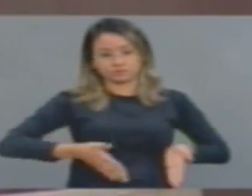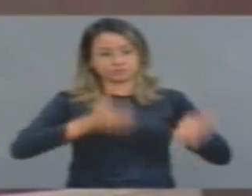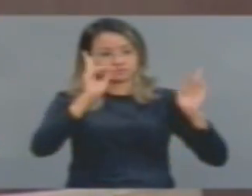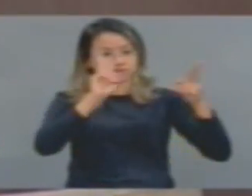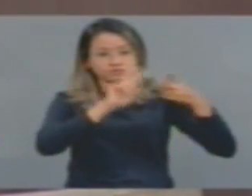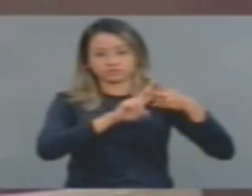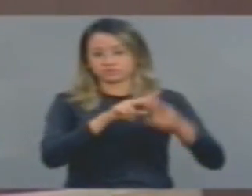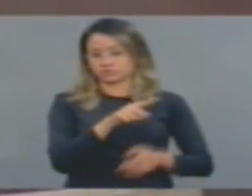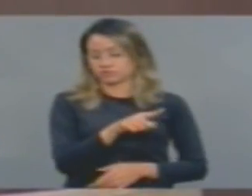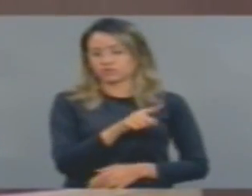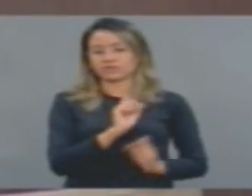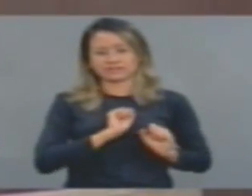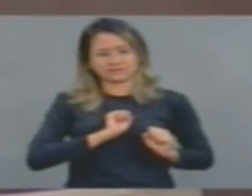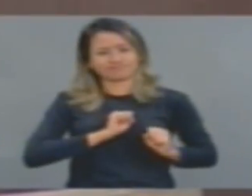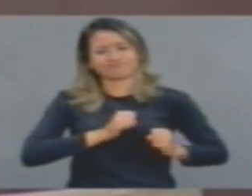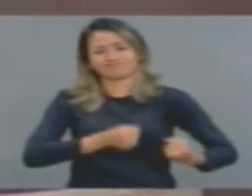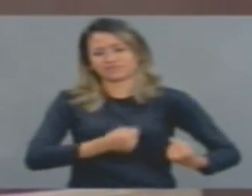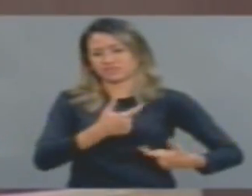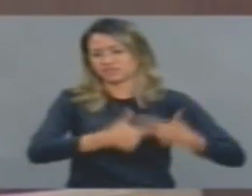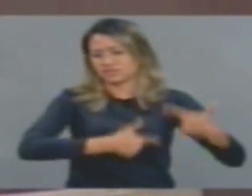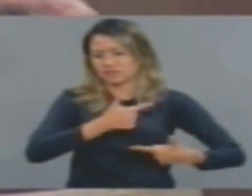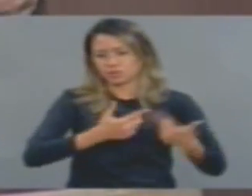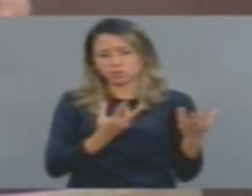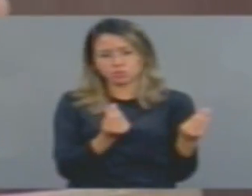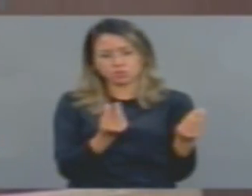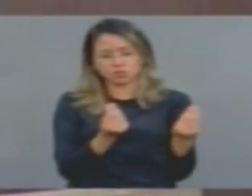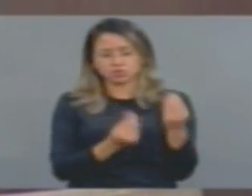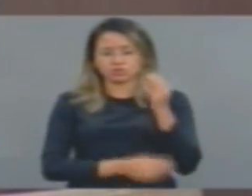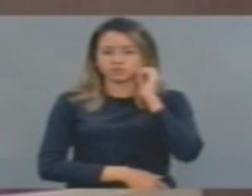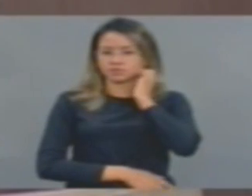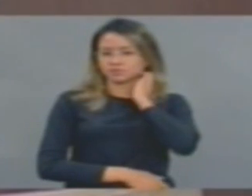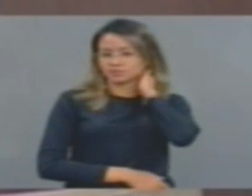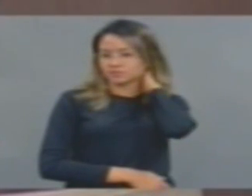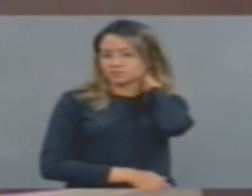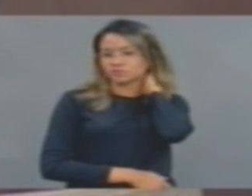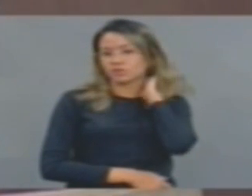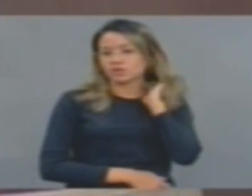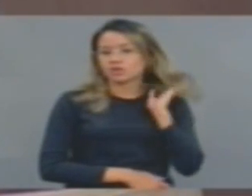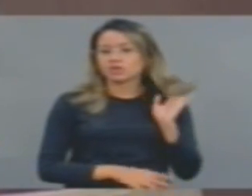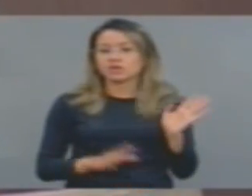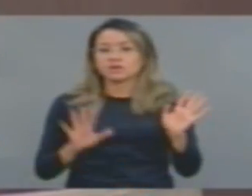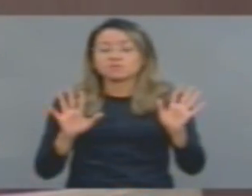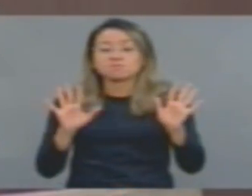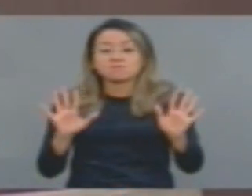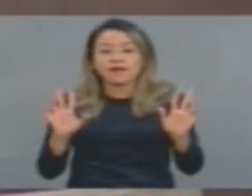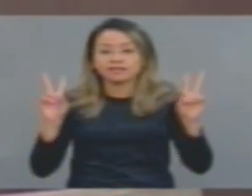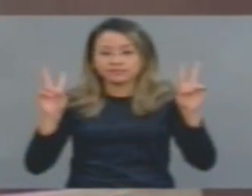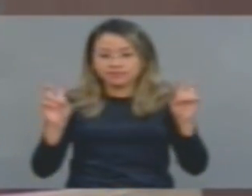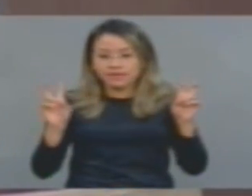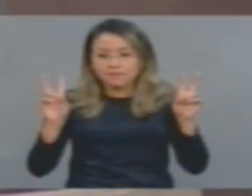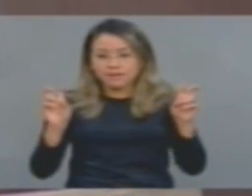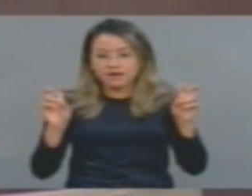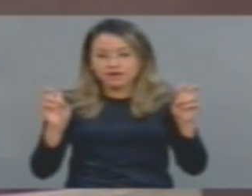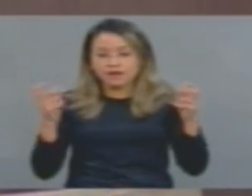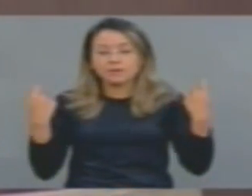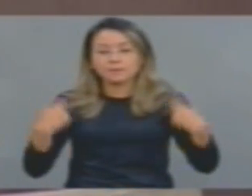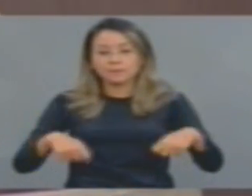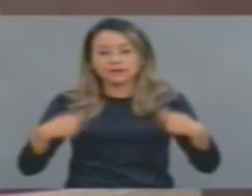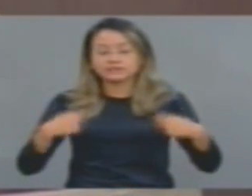seus melhores esforços. Mas tem que vir, esse tema, ele tem que causar